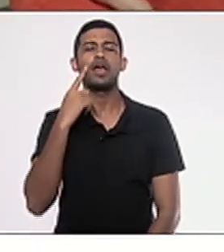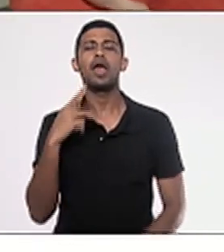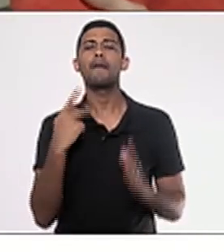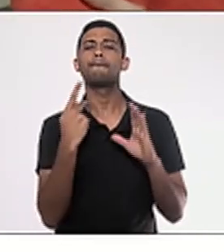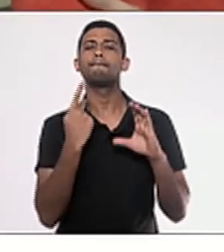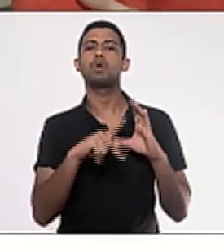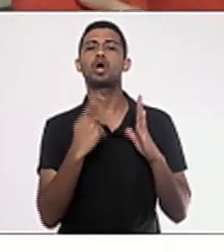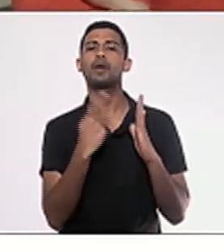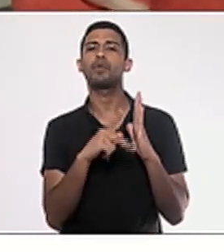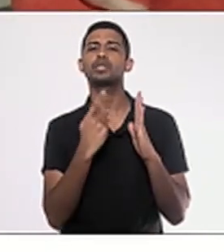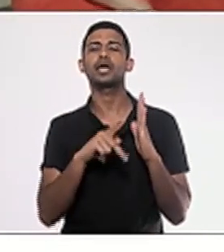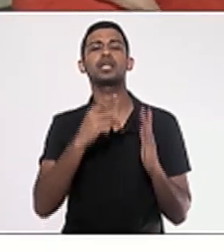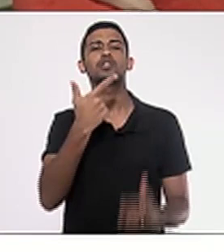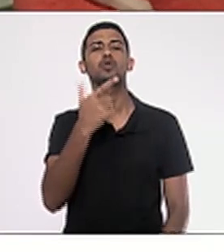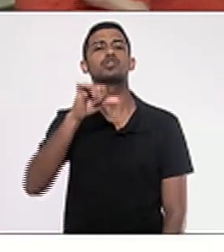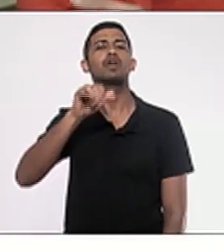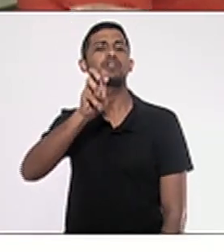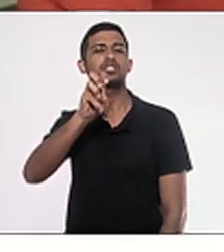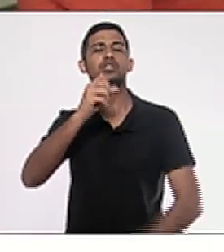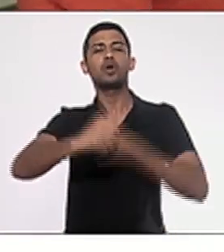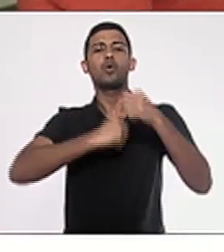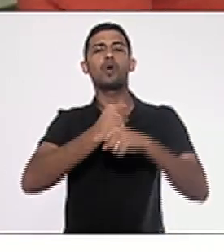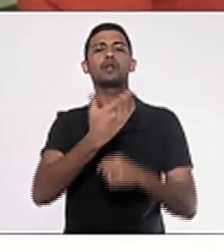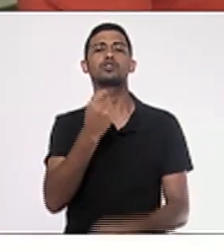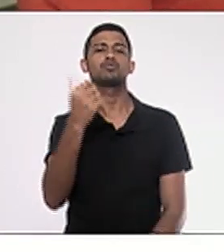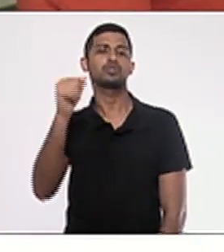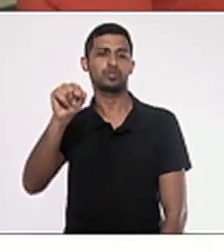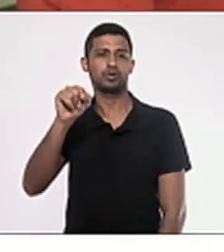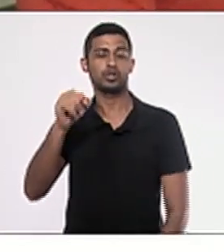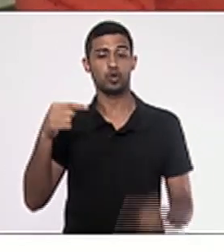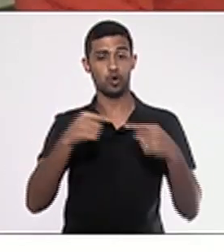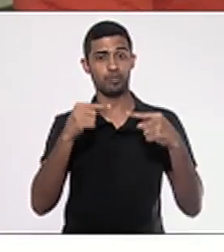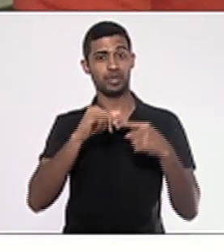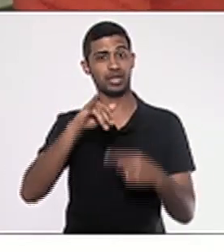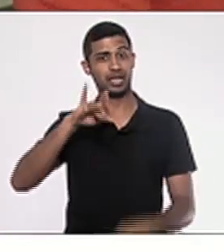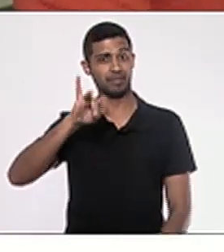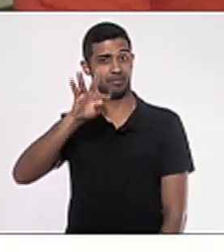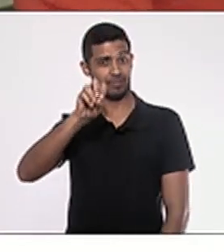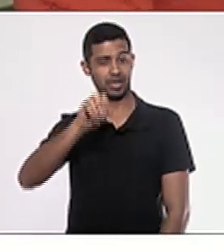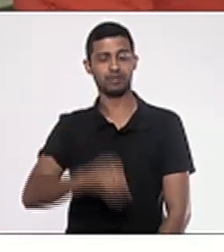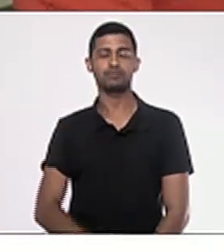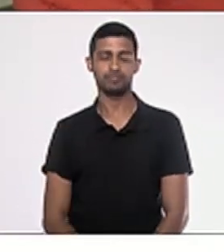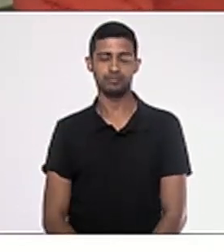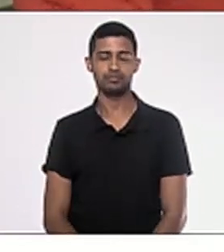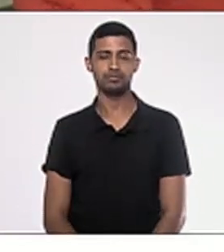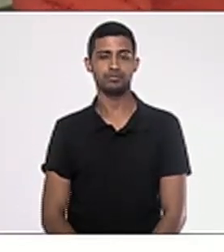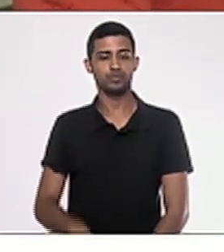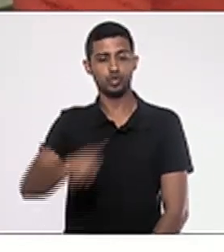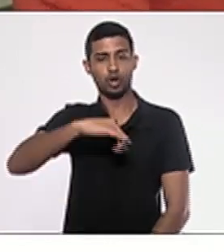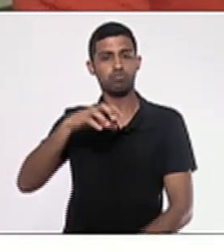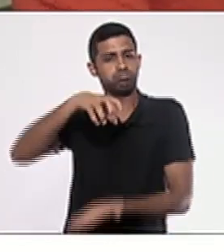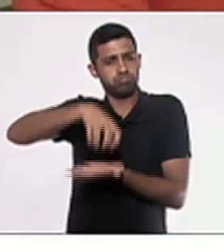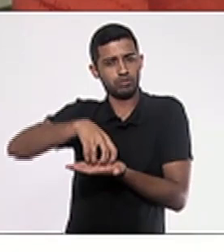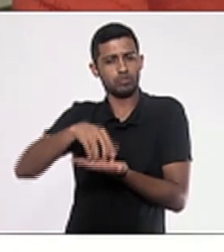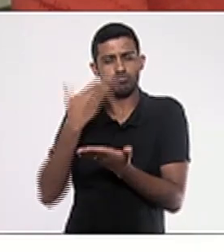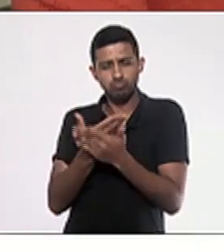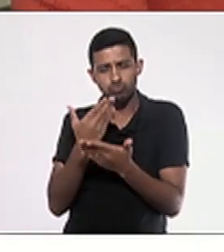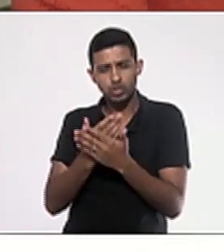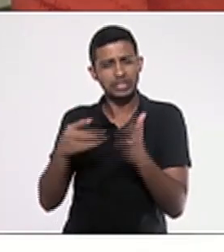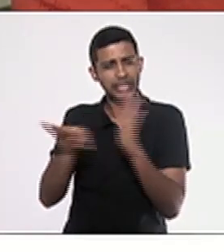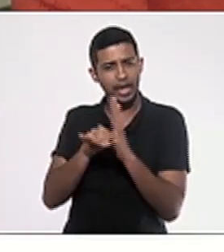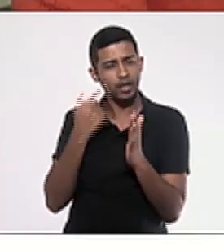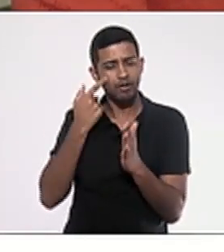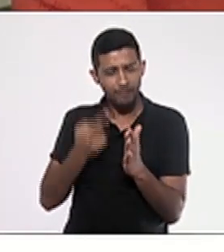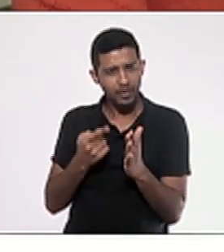é 295 de 2018. Portaria do Inmetro. Tá? E o nosso laboratório acreditado,